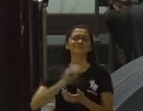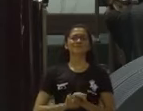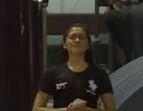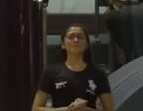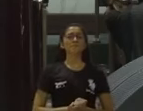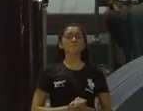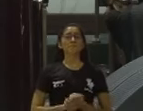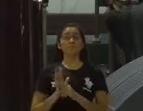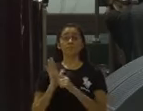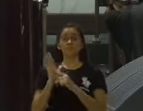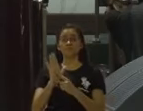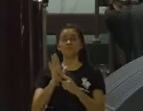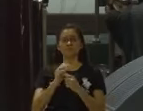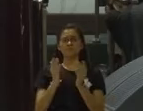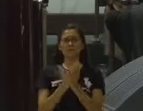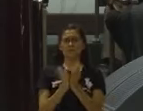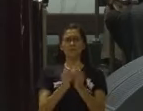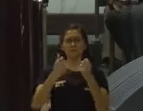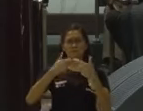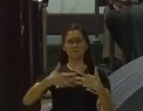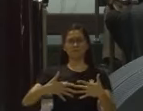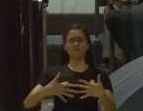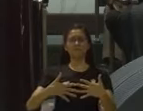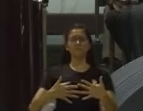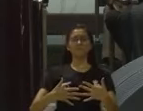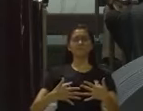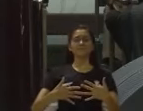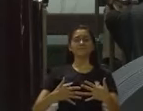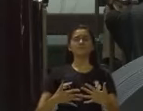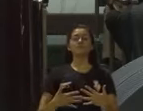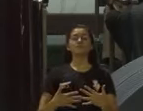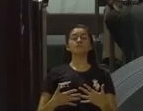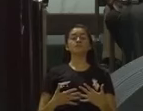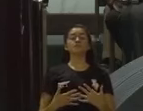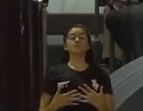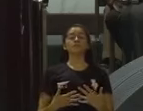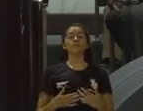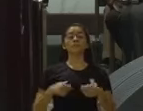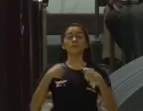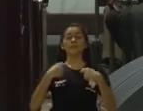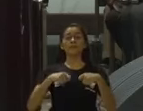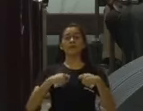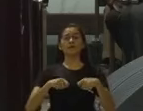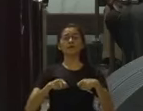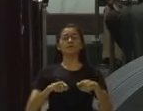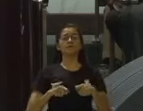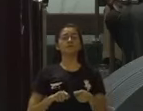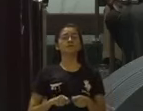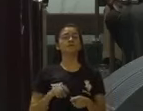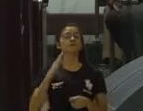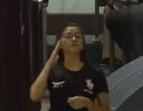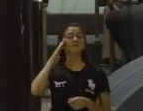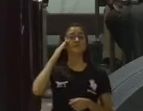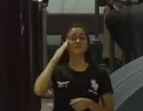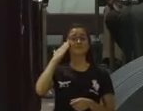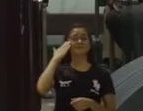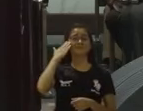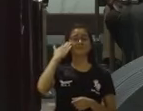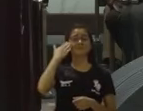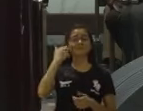a luz da Bíblia e na prática como é esse abastecimento. Mas eu preciso conscientizá-los de uma